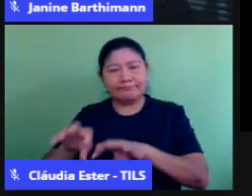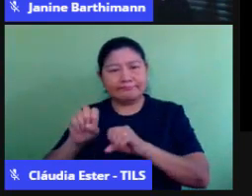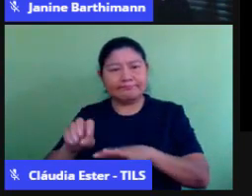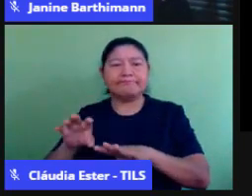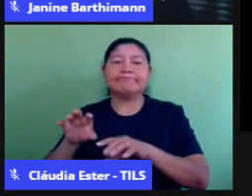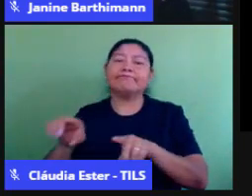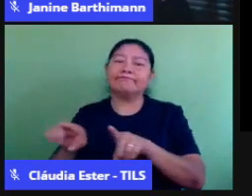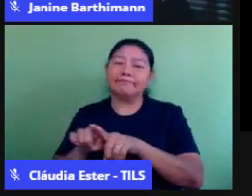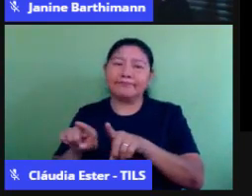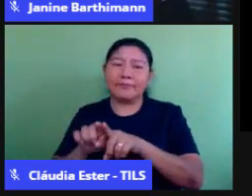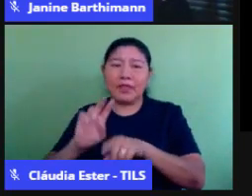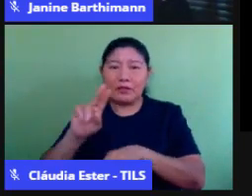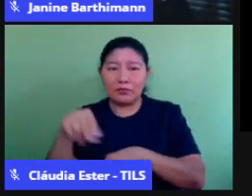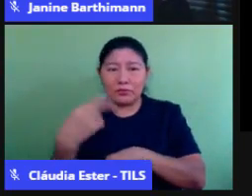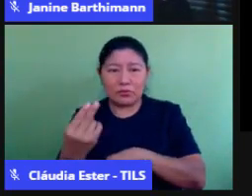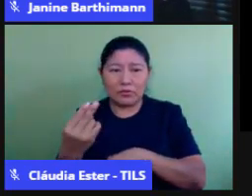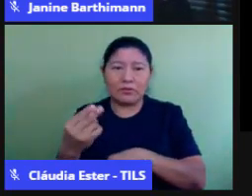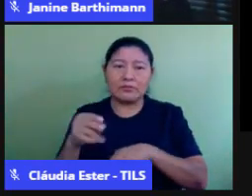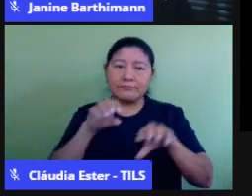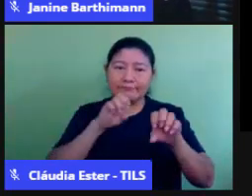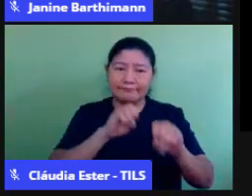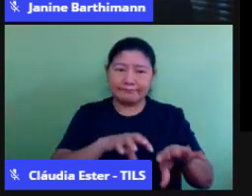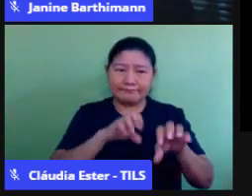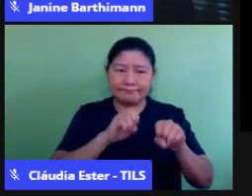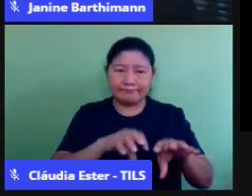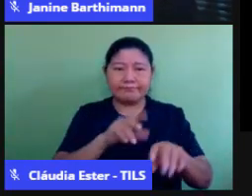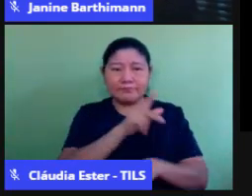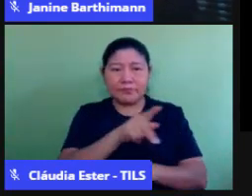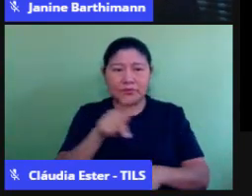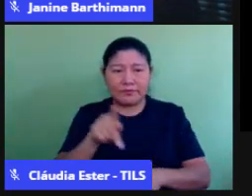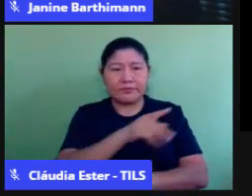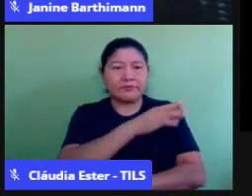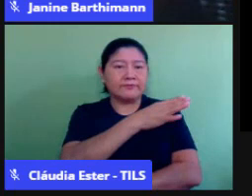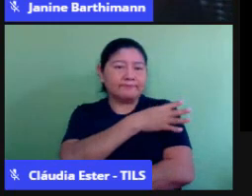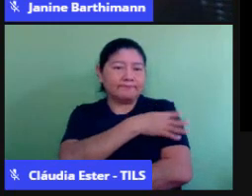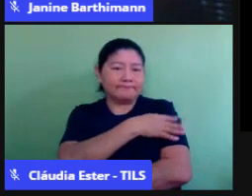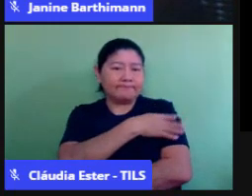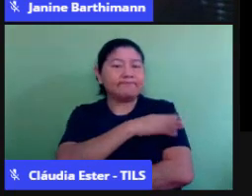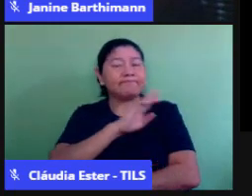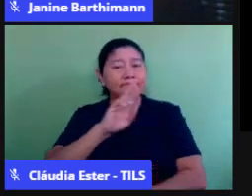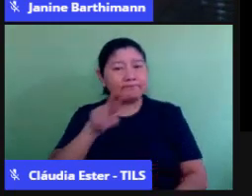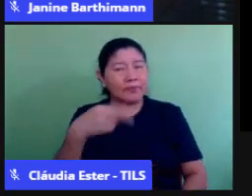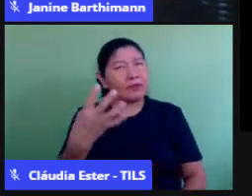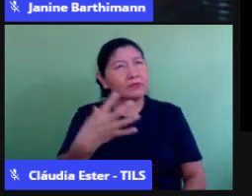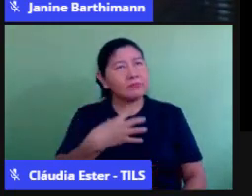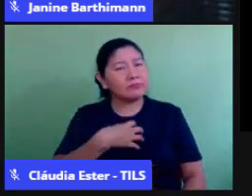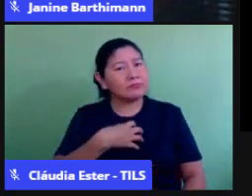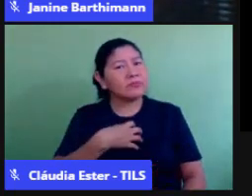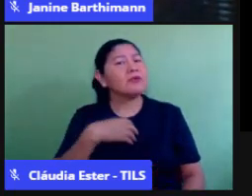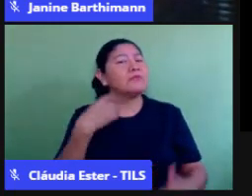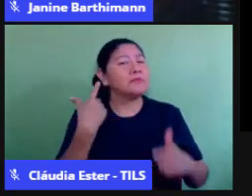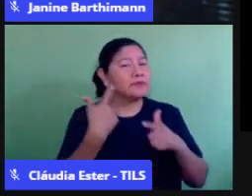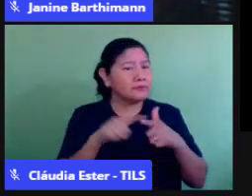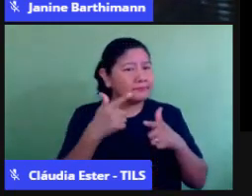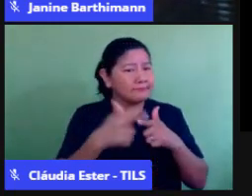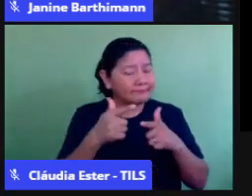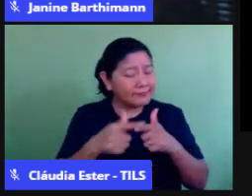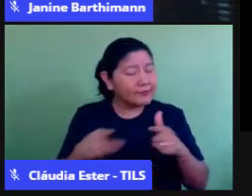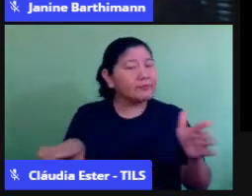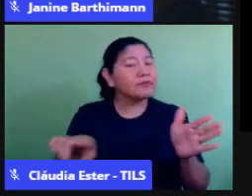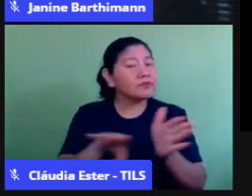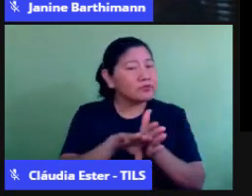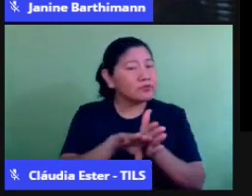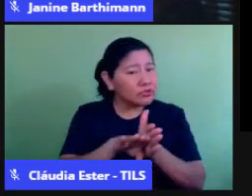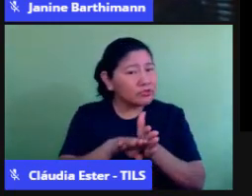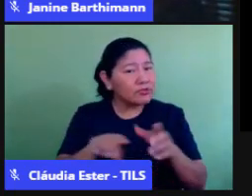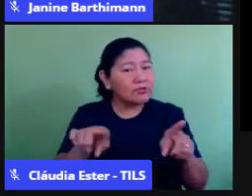quarto ano em especial, nós sentimos, né, essas crises na educação chegando